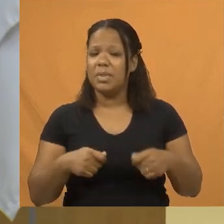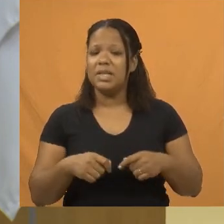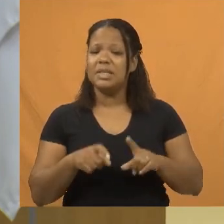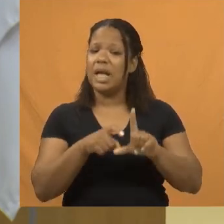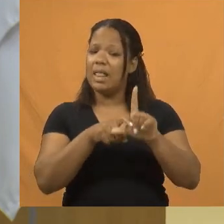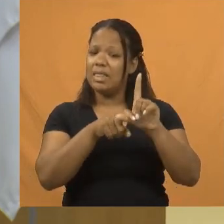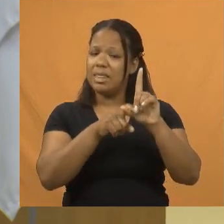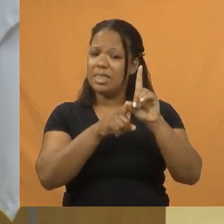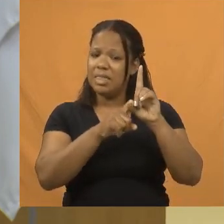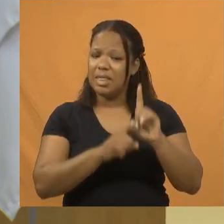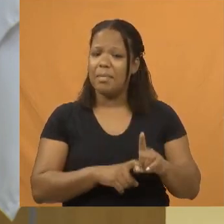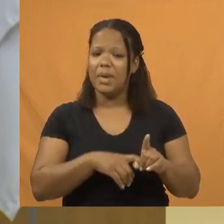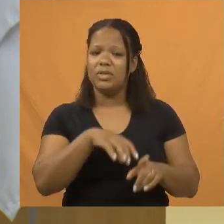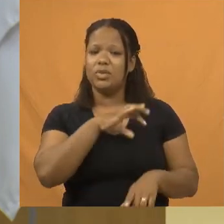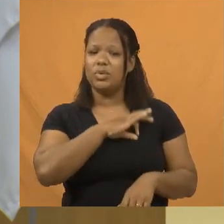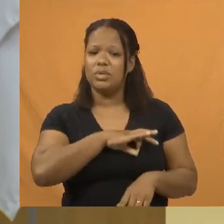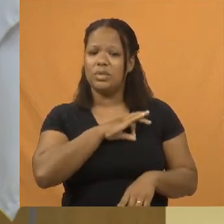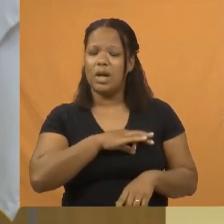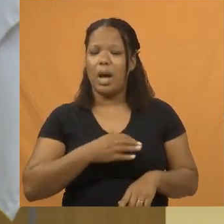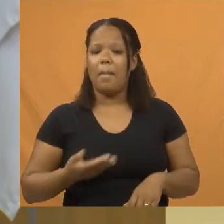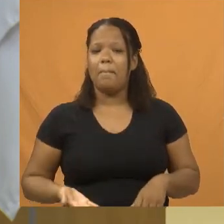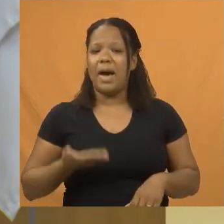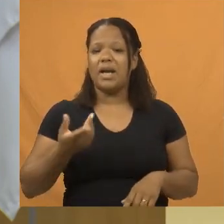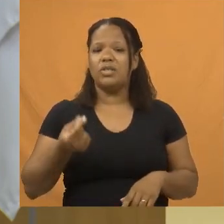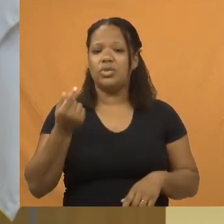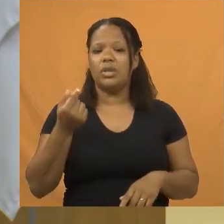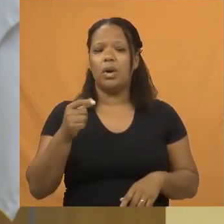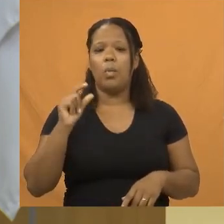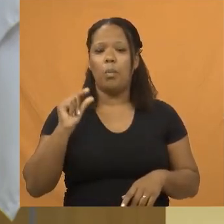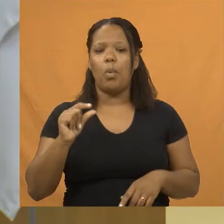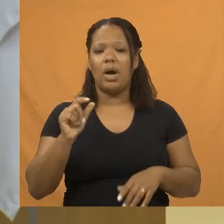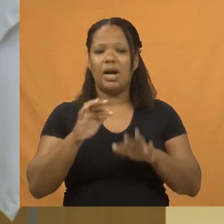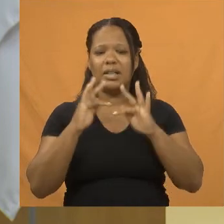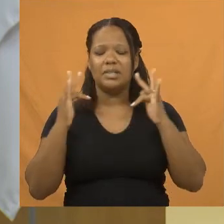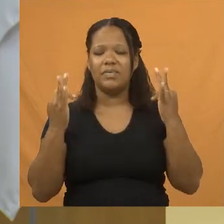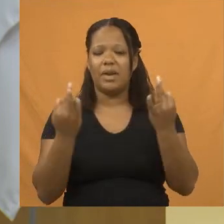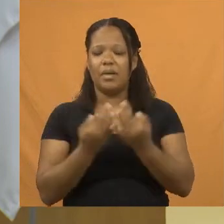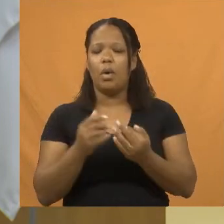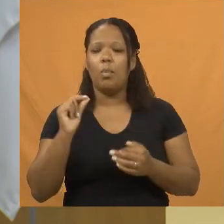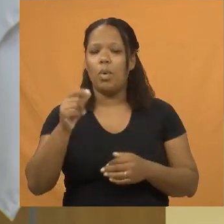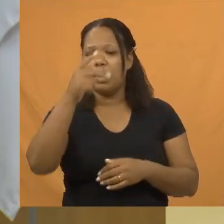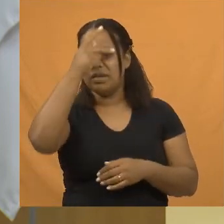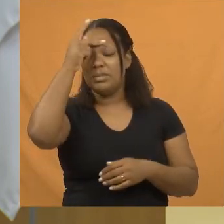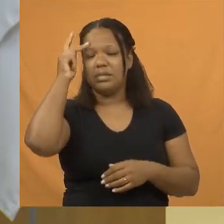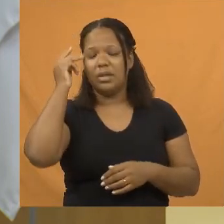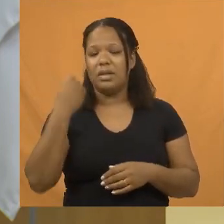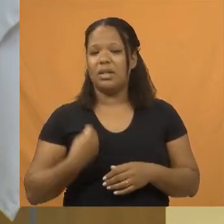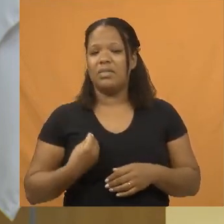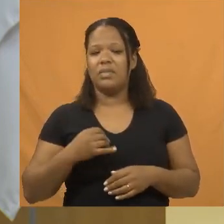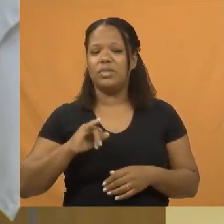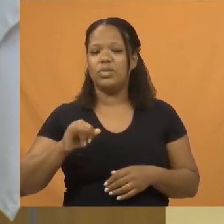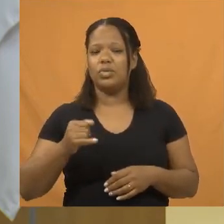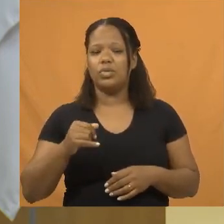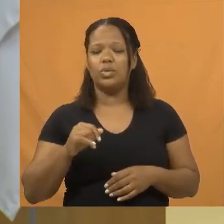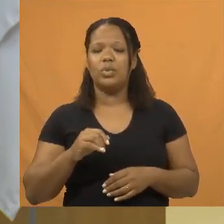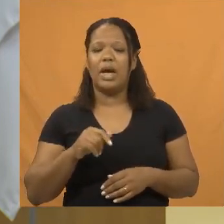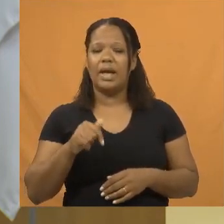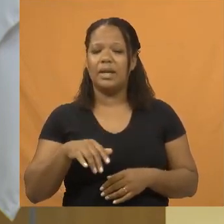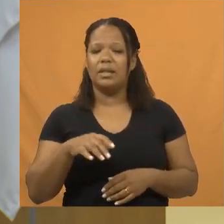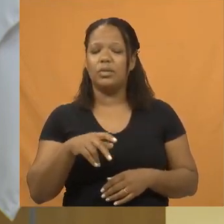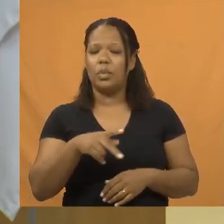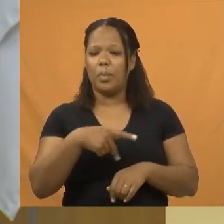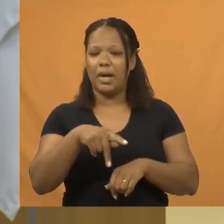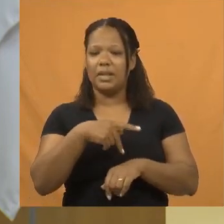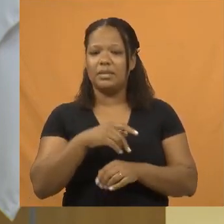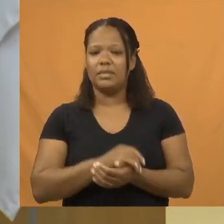da Previdência, e mais dinheiro na mão de poucas famílias, de poucas pessoas que vivem de juros no nosso país.